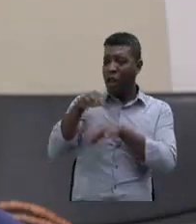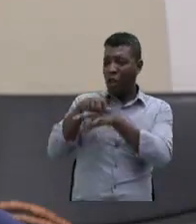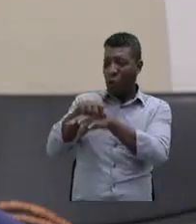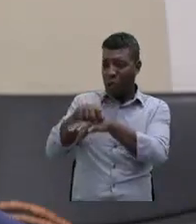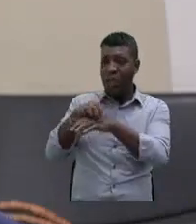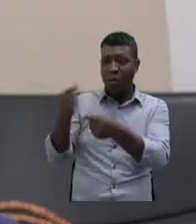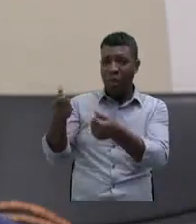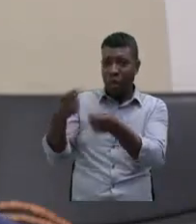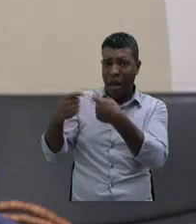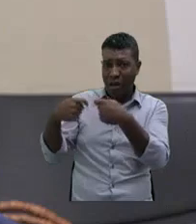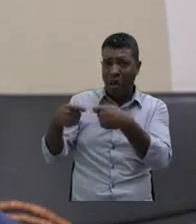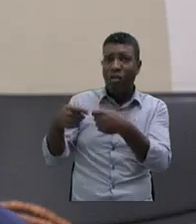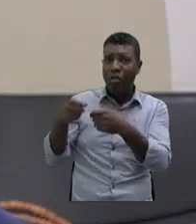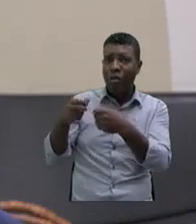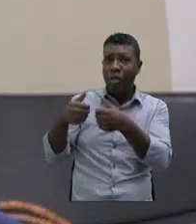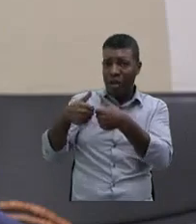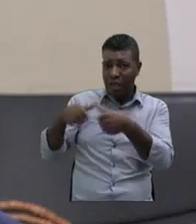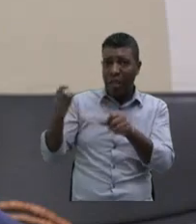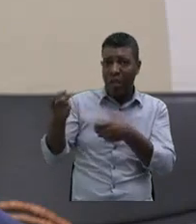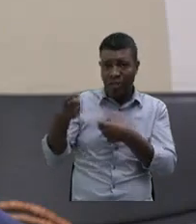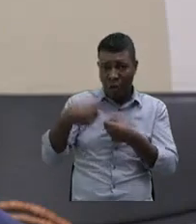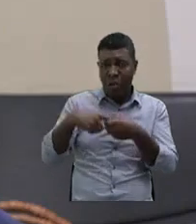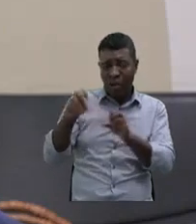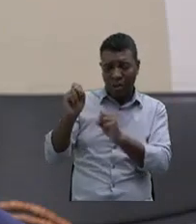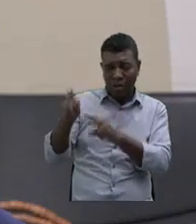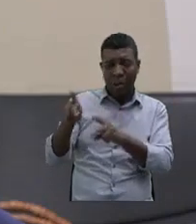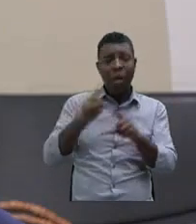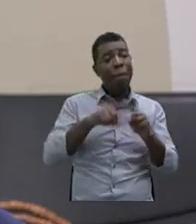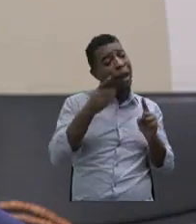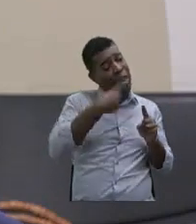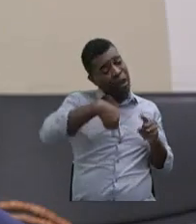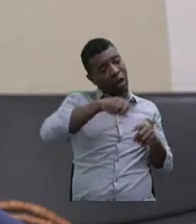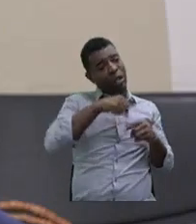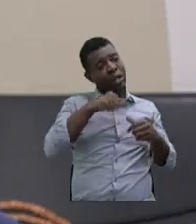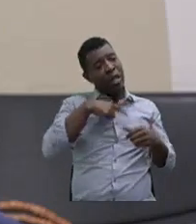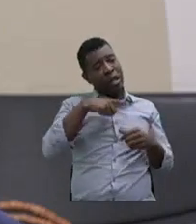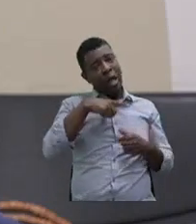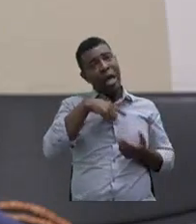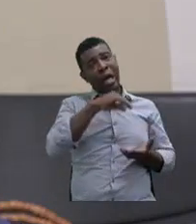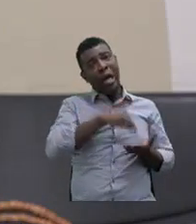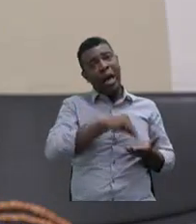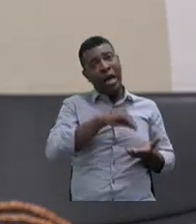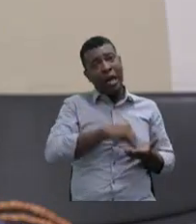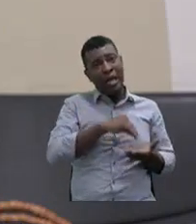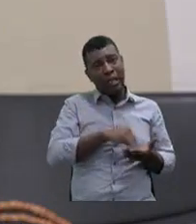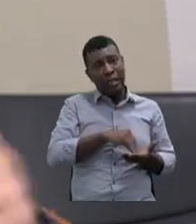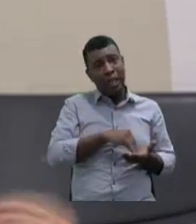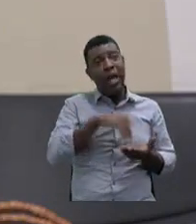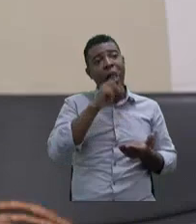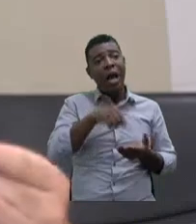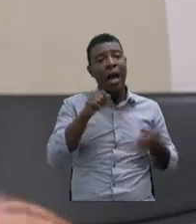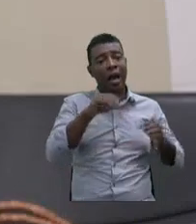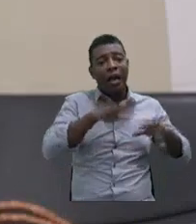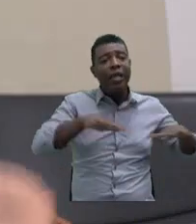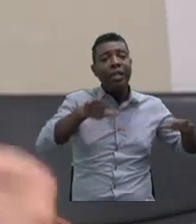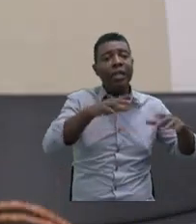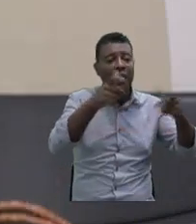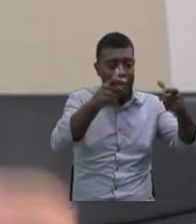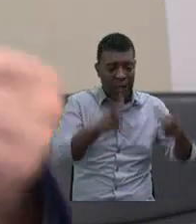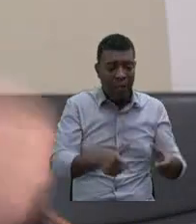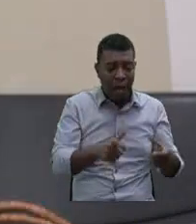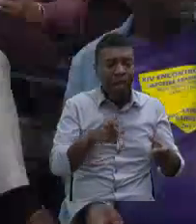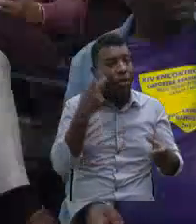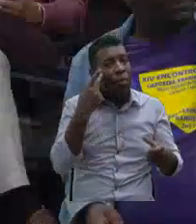o turismo de negócios ele está voltando, mas nós temos uma carência ainda em Belo Horizonte de espaços para os negócios, e os espaços que tem